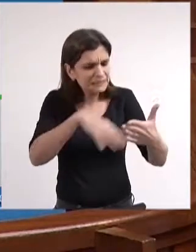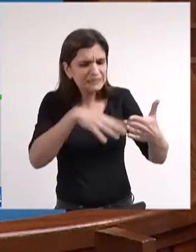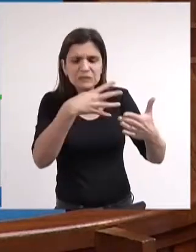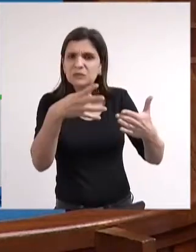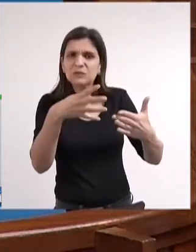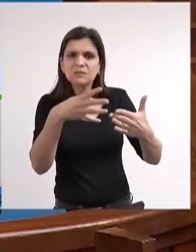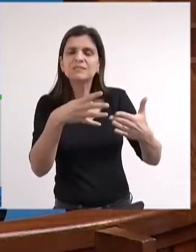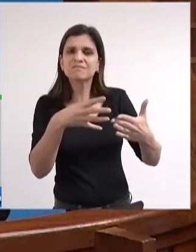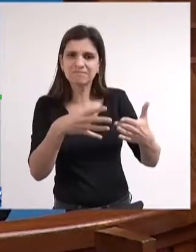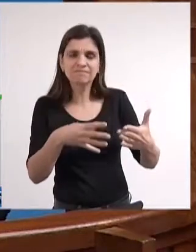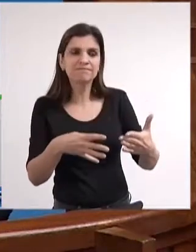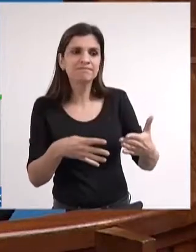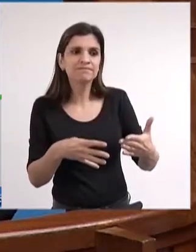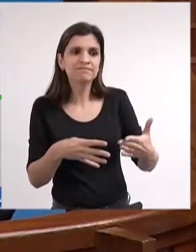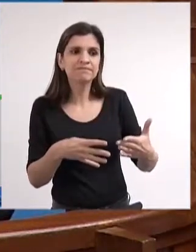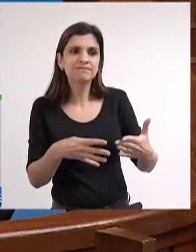próprio